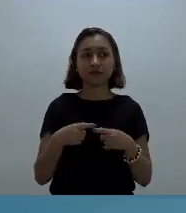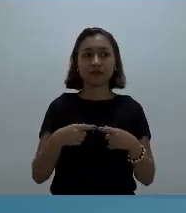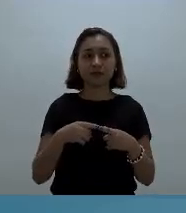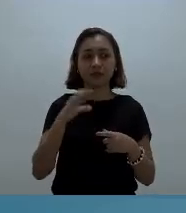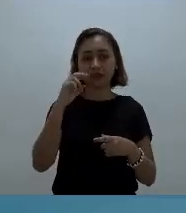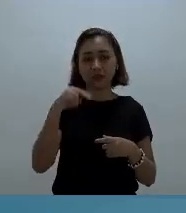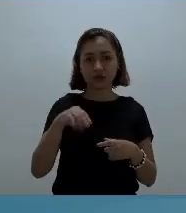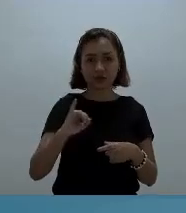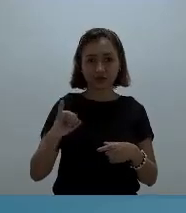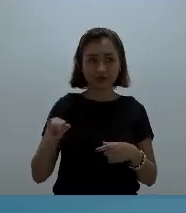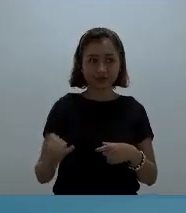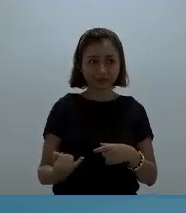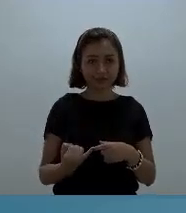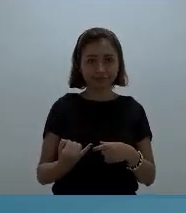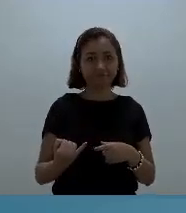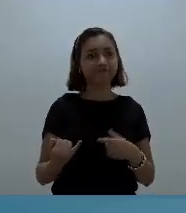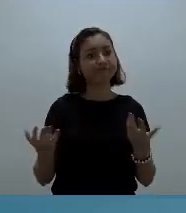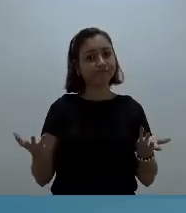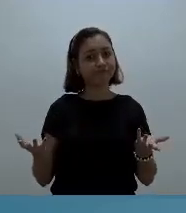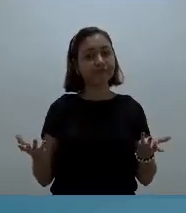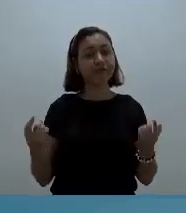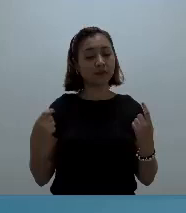adequar.